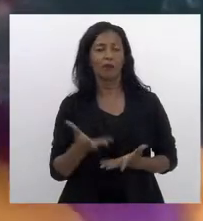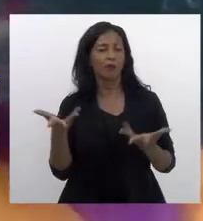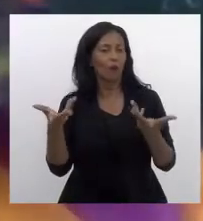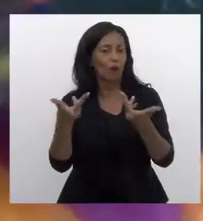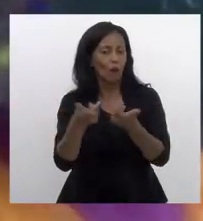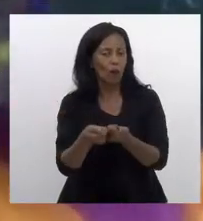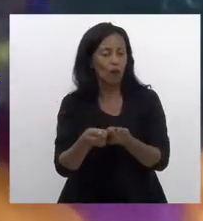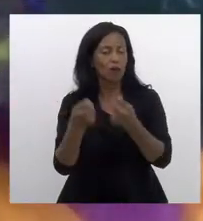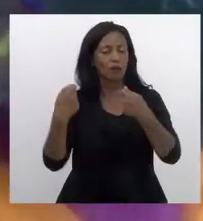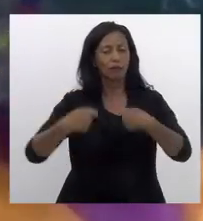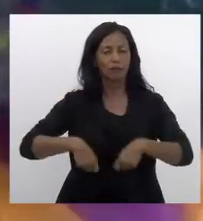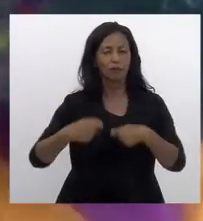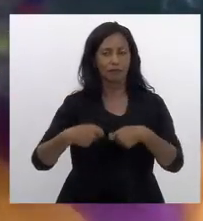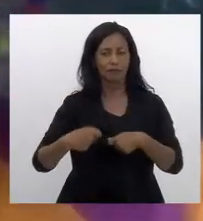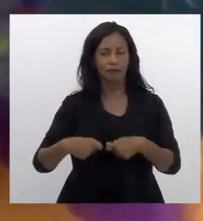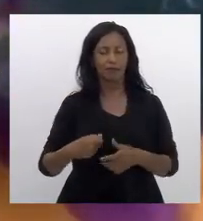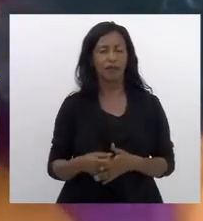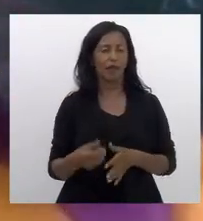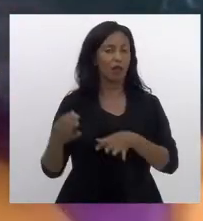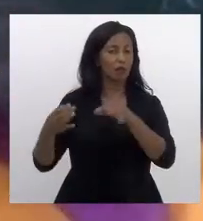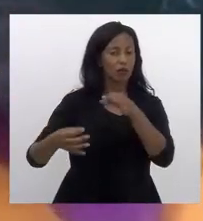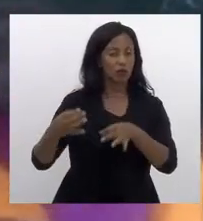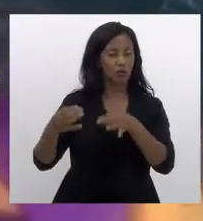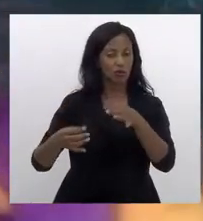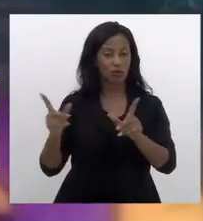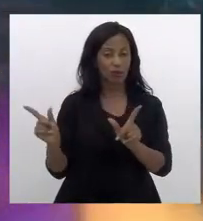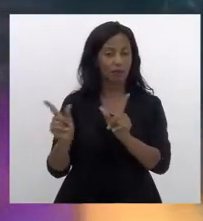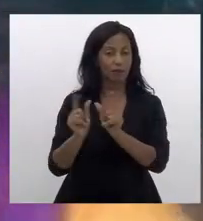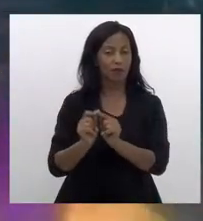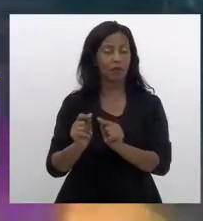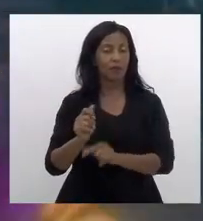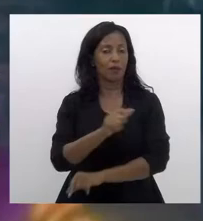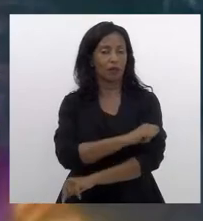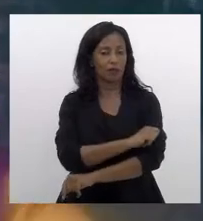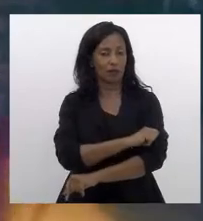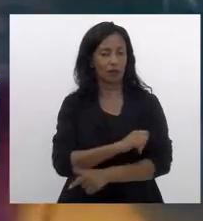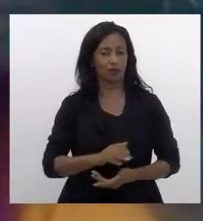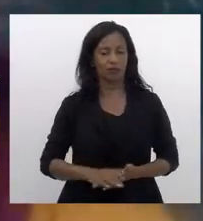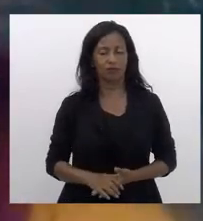tão preciso. É um justiçamento mínimo para os estudantes da rede FAETEC.